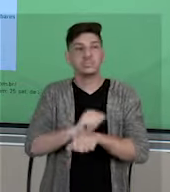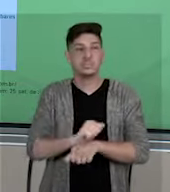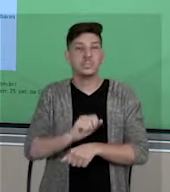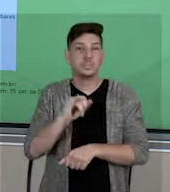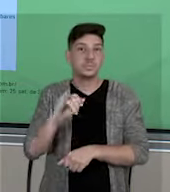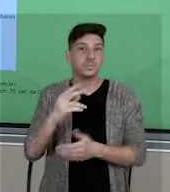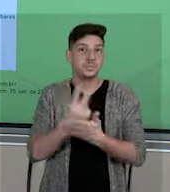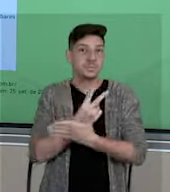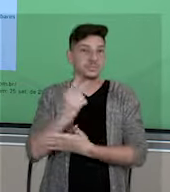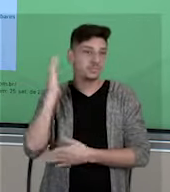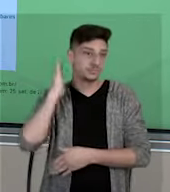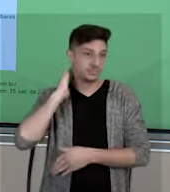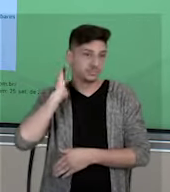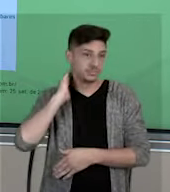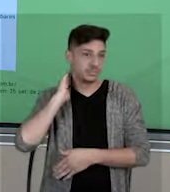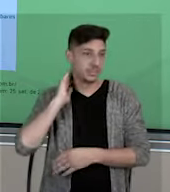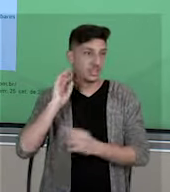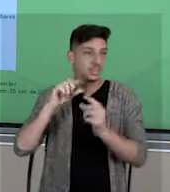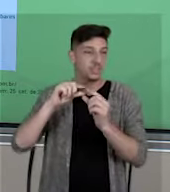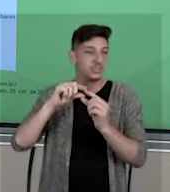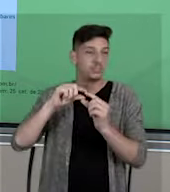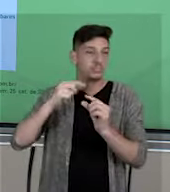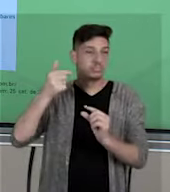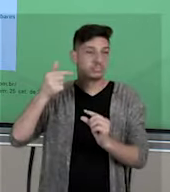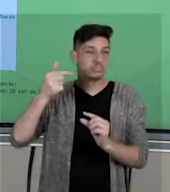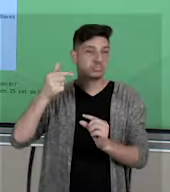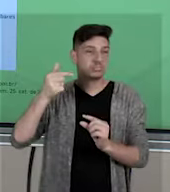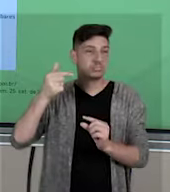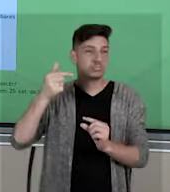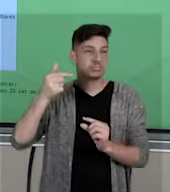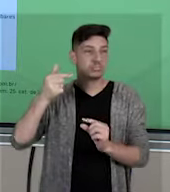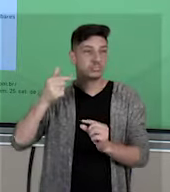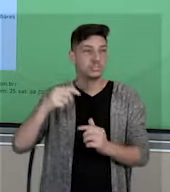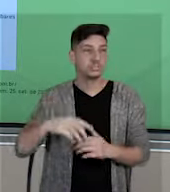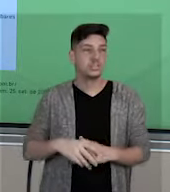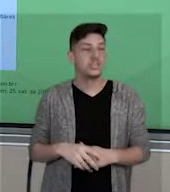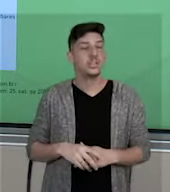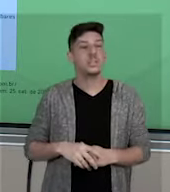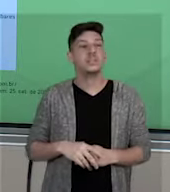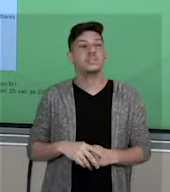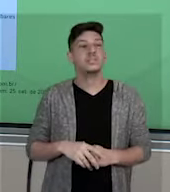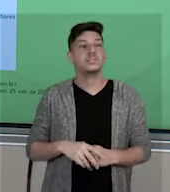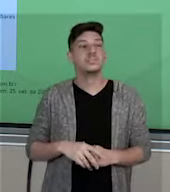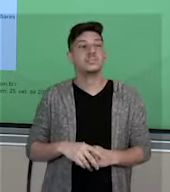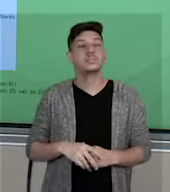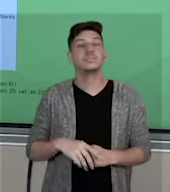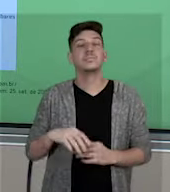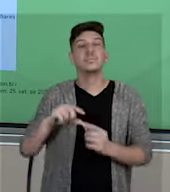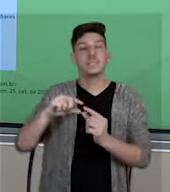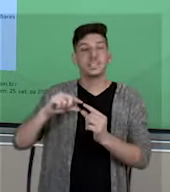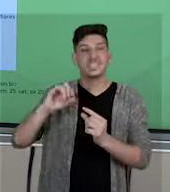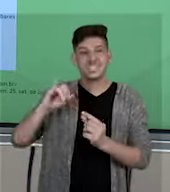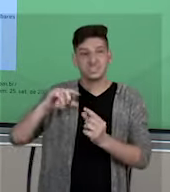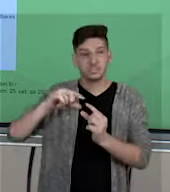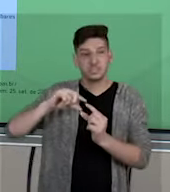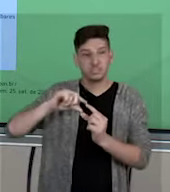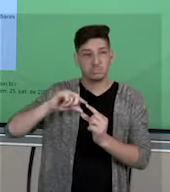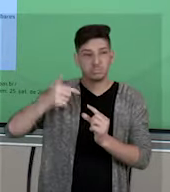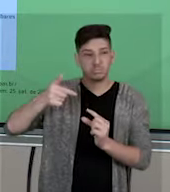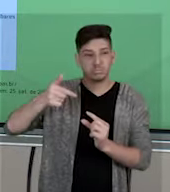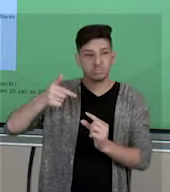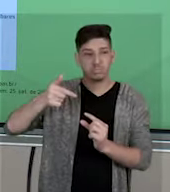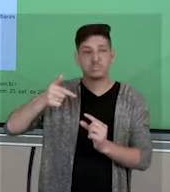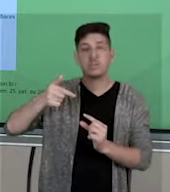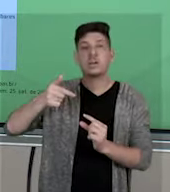no pescoço, né, na cervical mais alta, assim, bem na base do crânio mesmo. Esse tipo de fratura, você não consegue mais